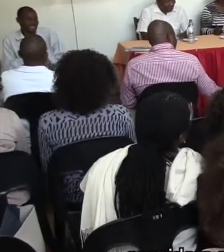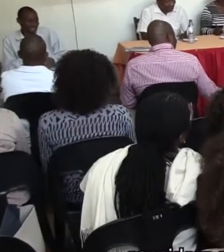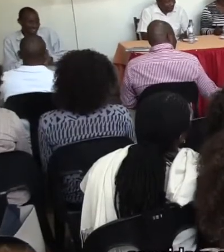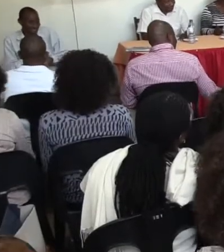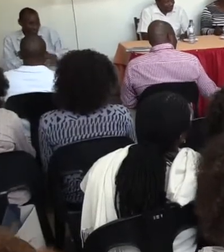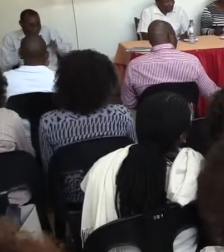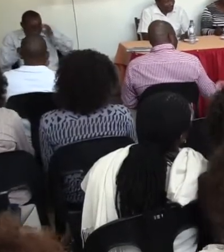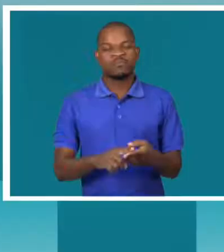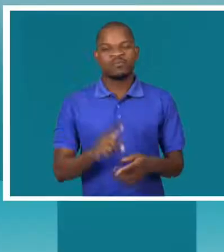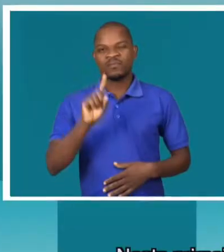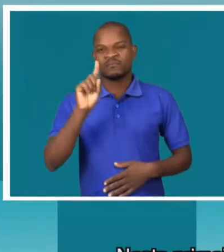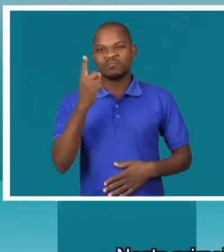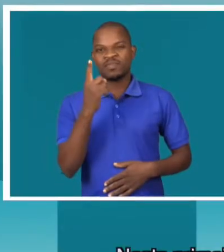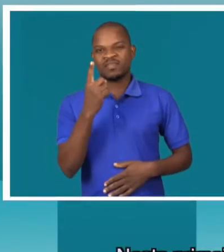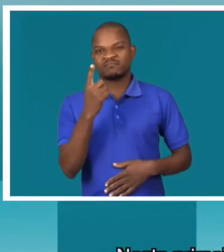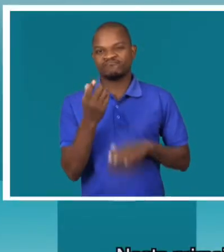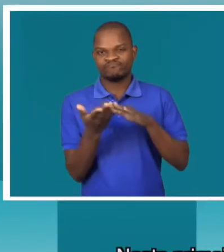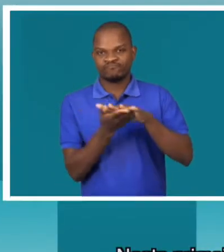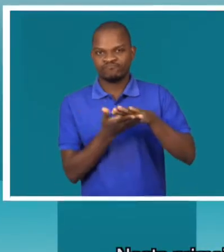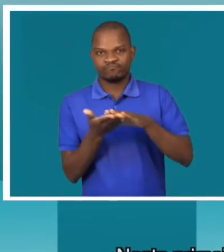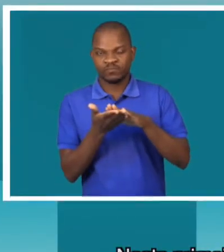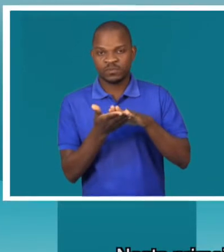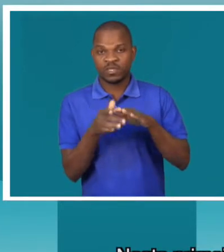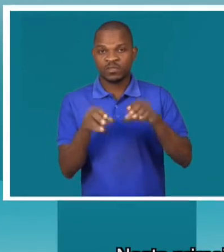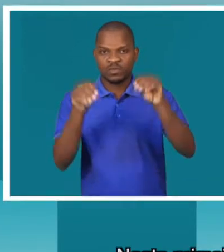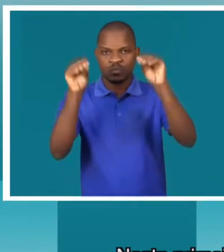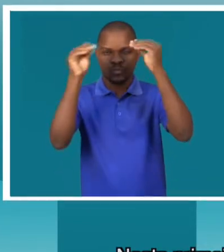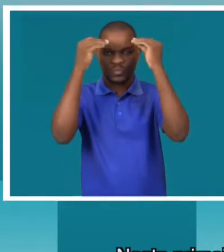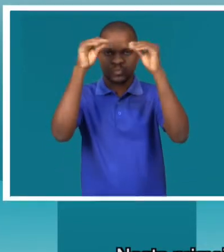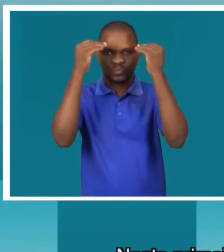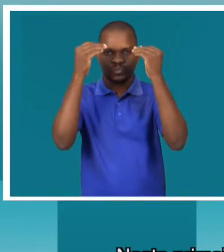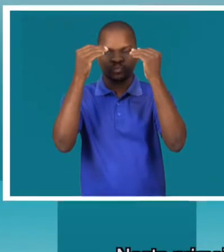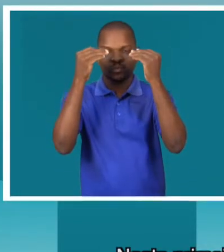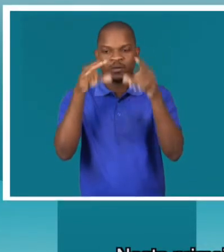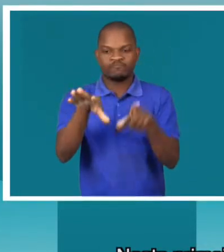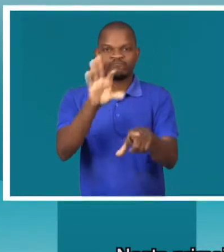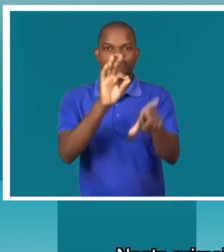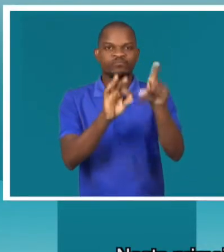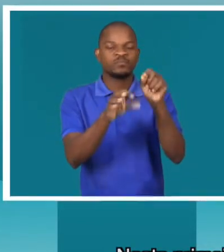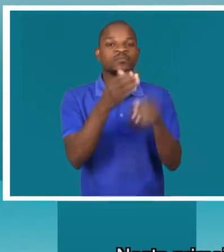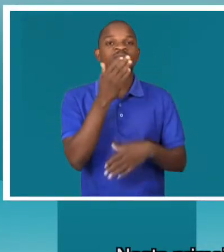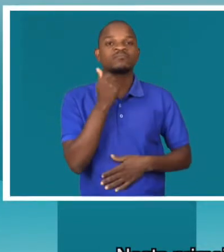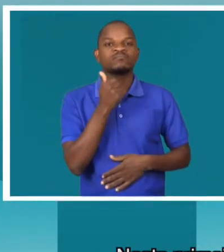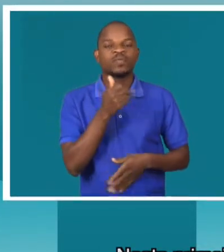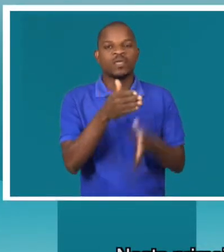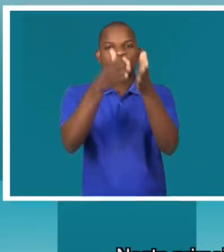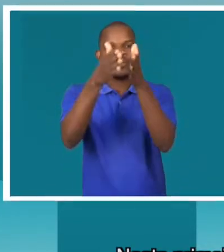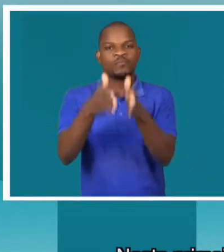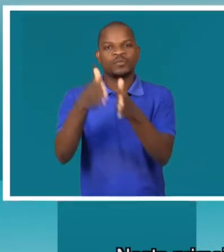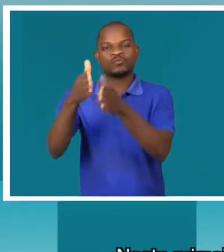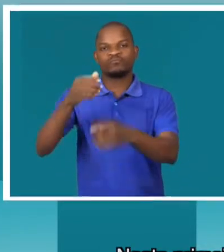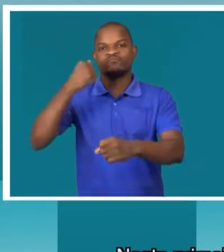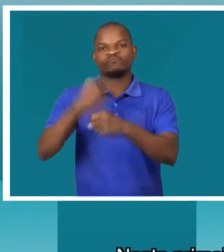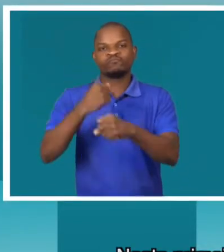a comunicação inclusiva. Nesta primeira fase, o curso está a privilegiar